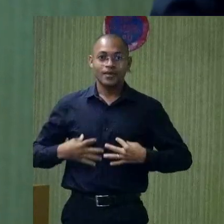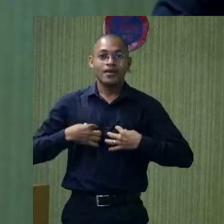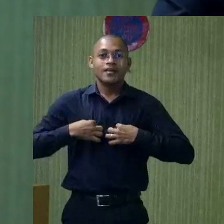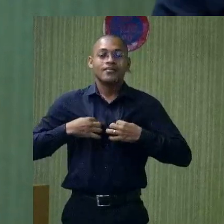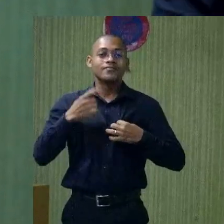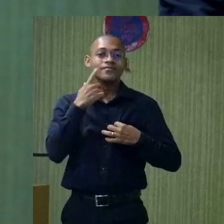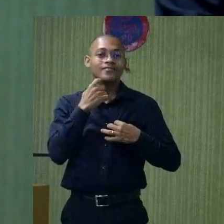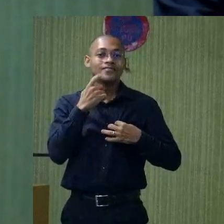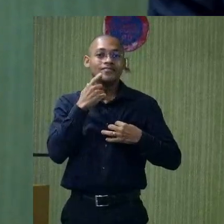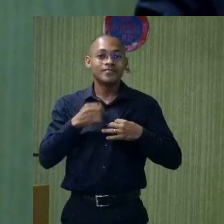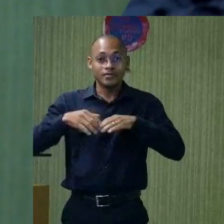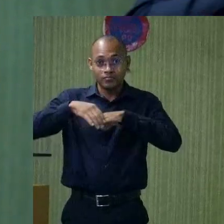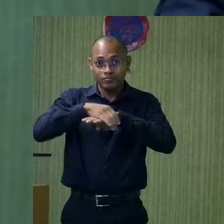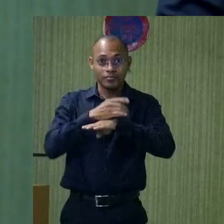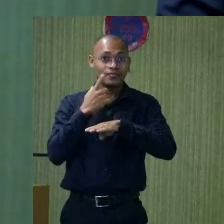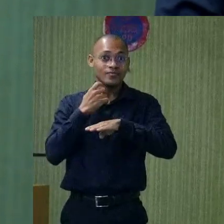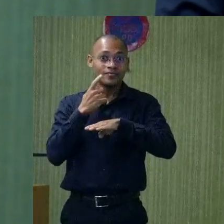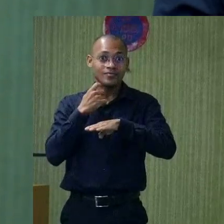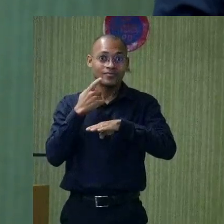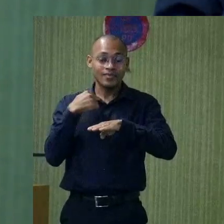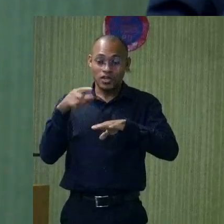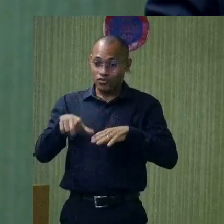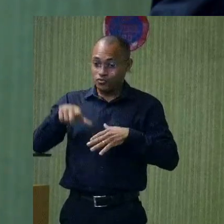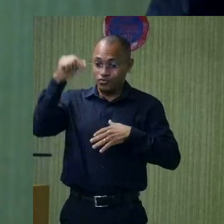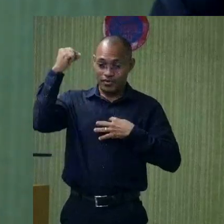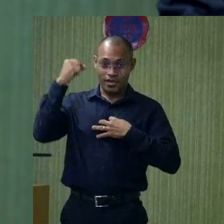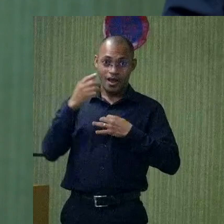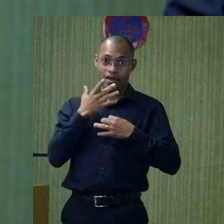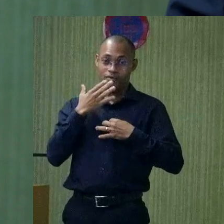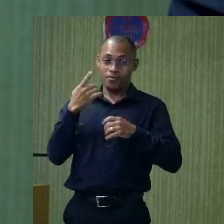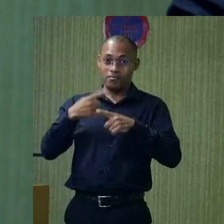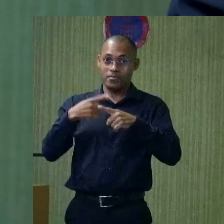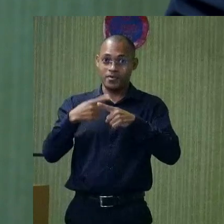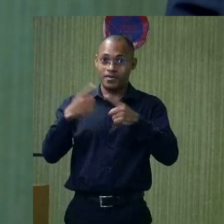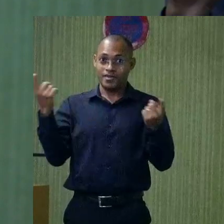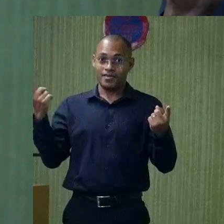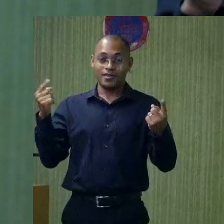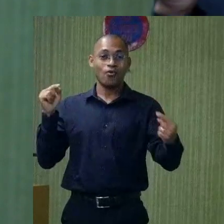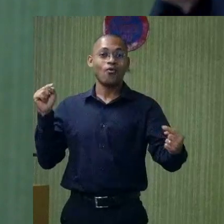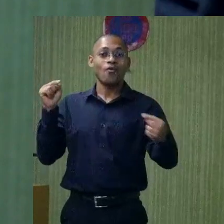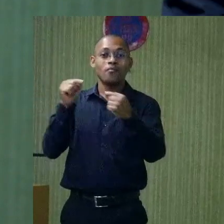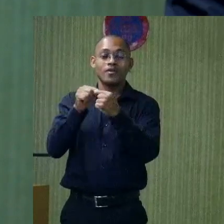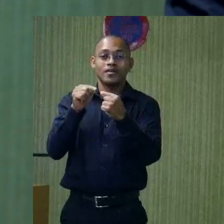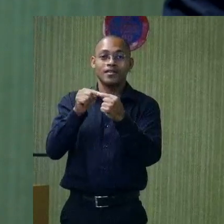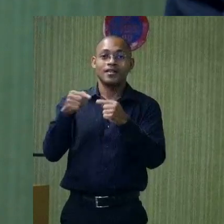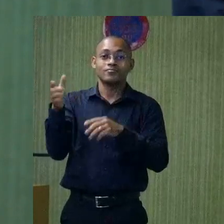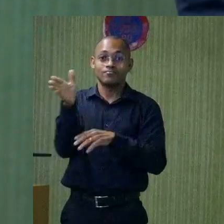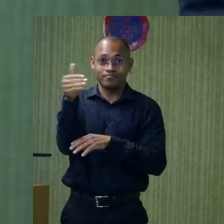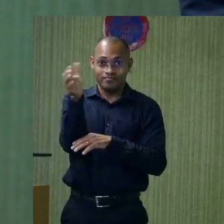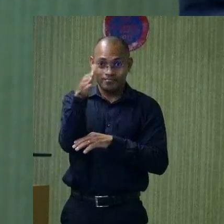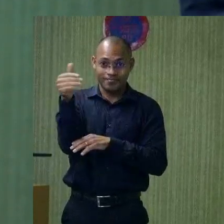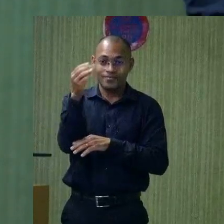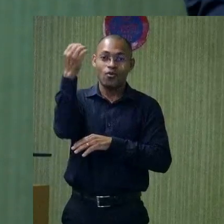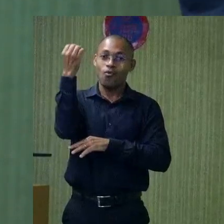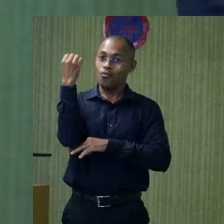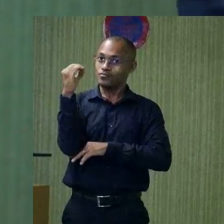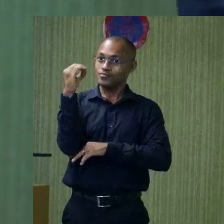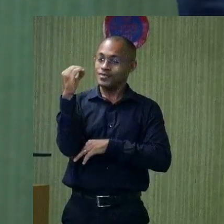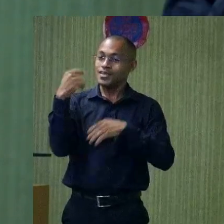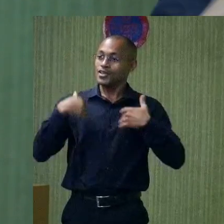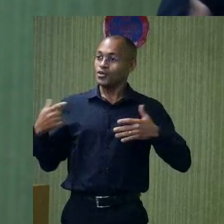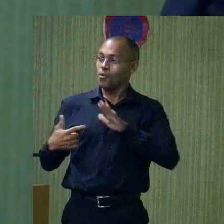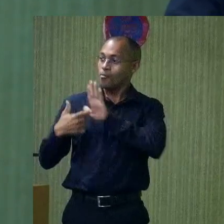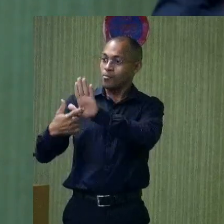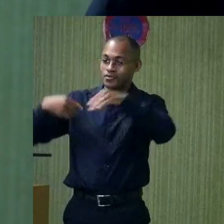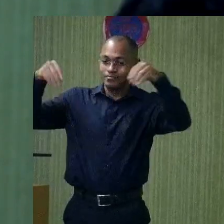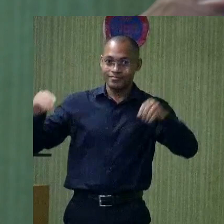vermelho um sapato vermelho e escolhi essa cor em homenagem à bandeira do Rio Grande do Sul e eu trouxe ela aqui eu quero explicar